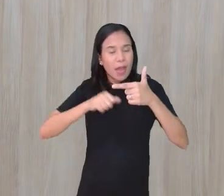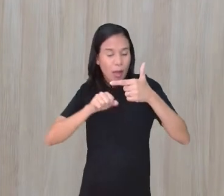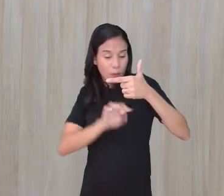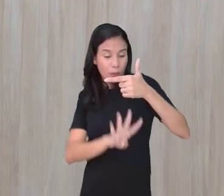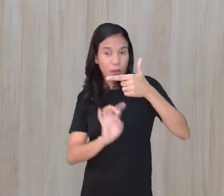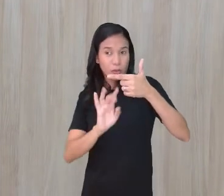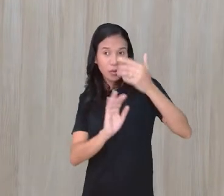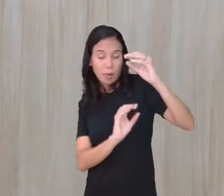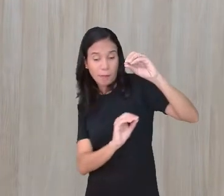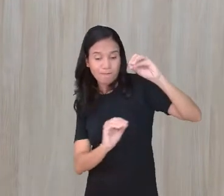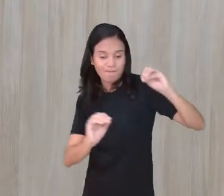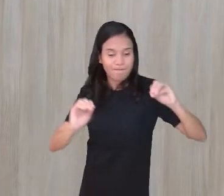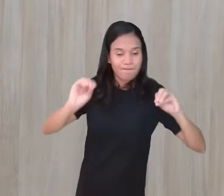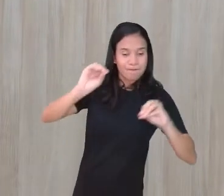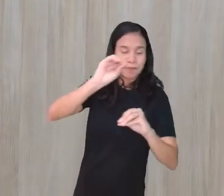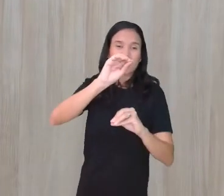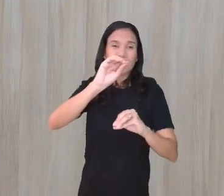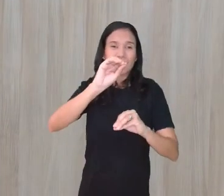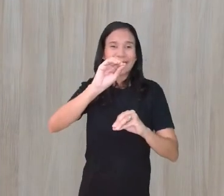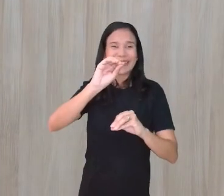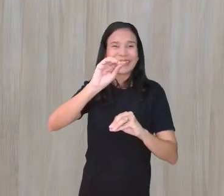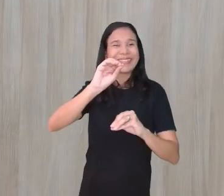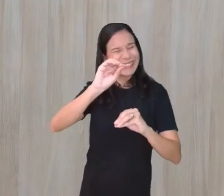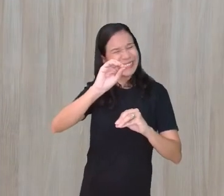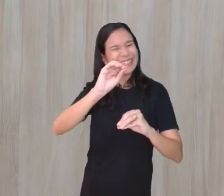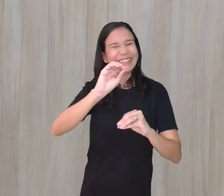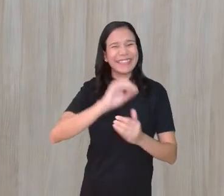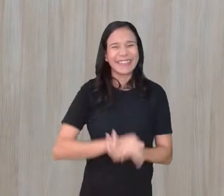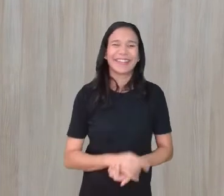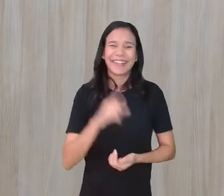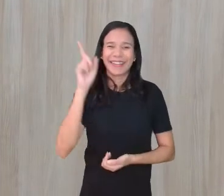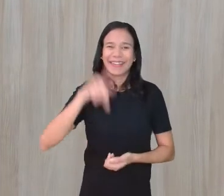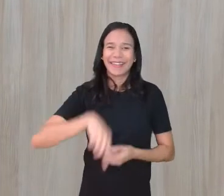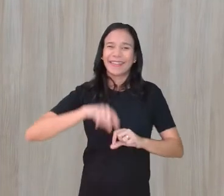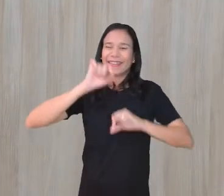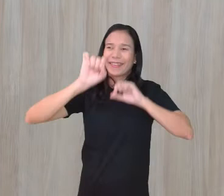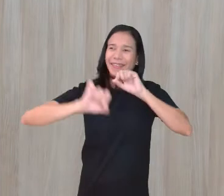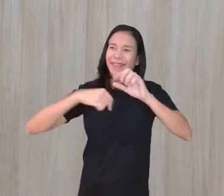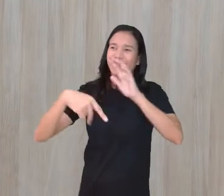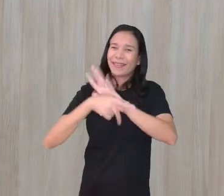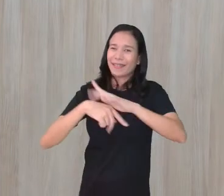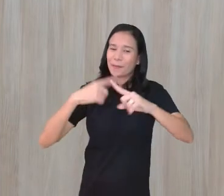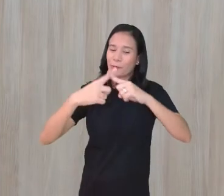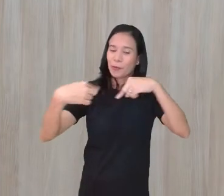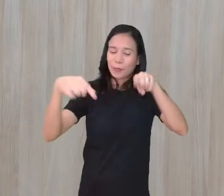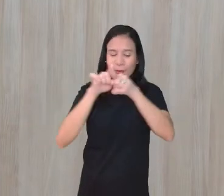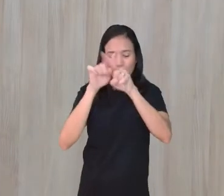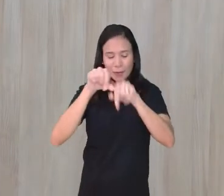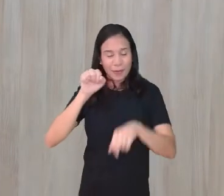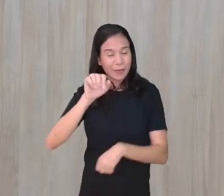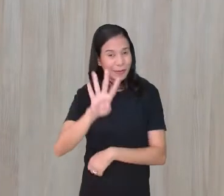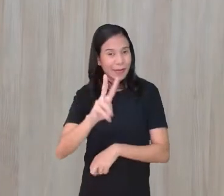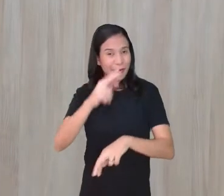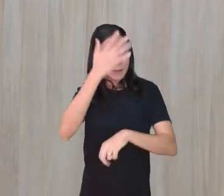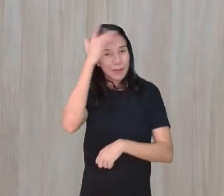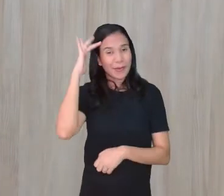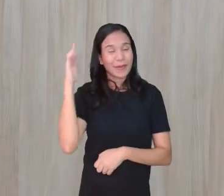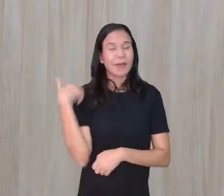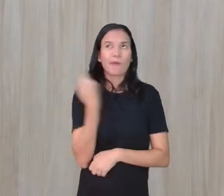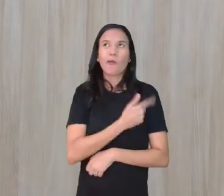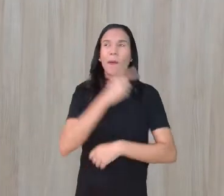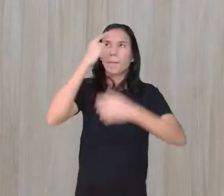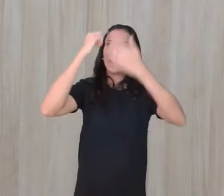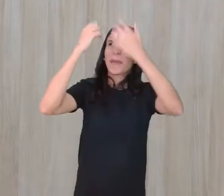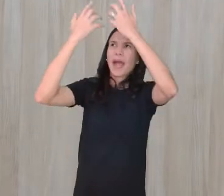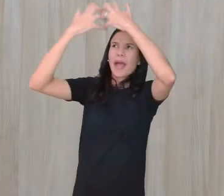tu inverter isso aqui, ó. Ó, tchandã, vai ser múltiplo de 4 também. Então, se a gente seguir esse